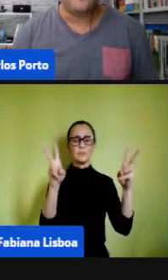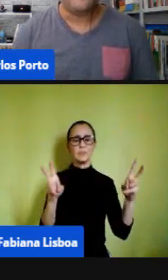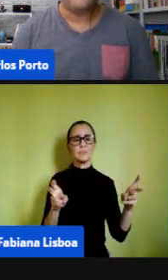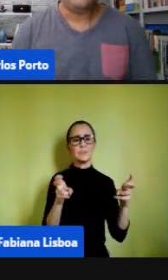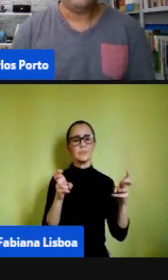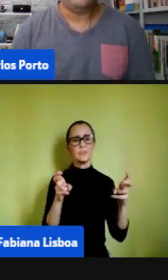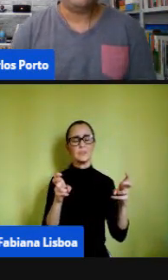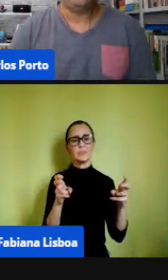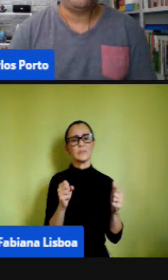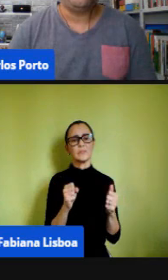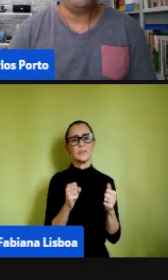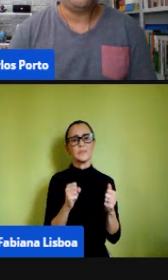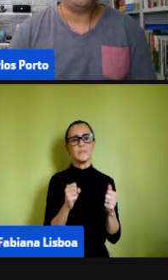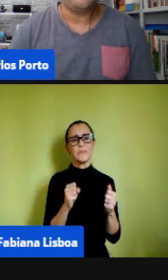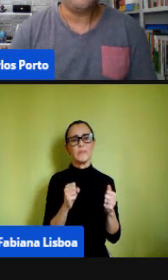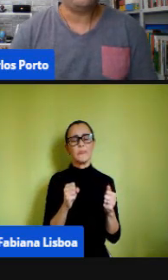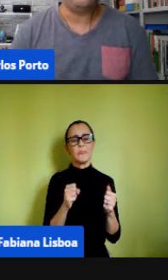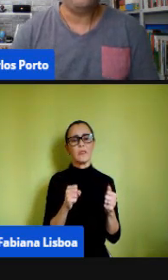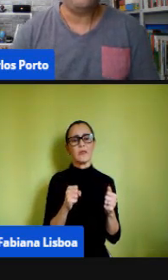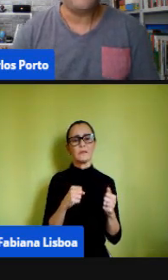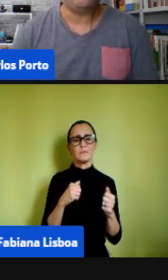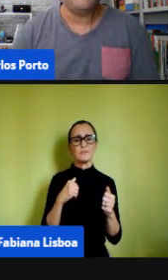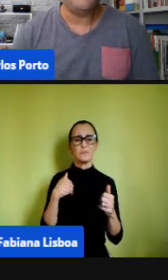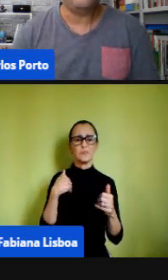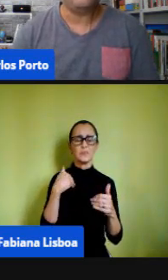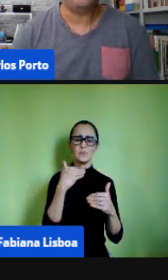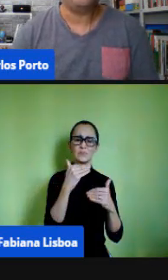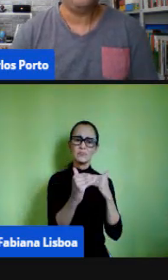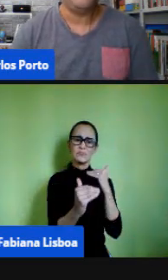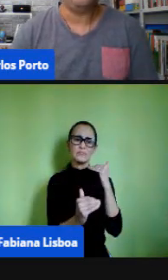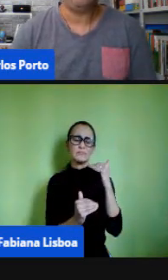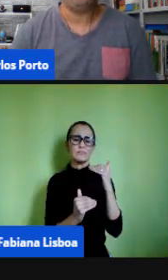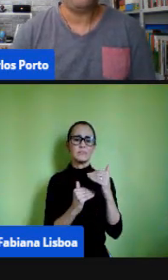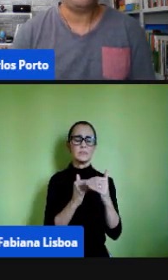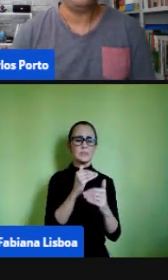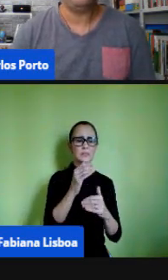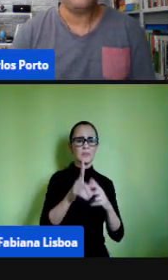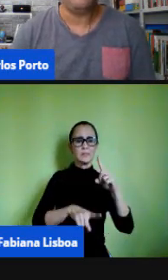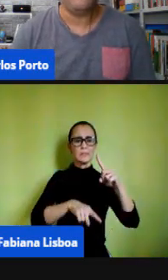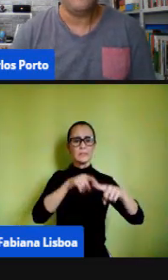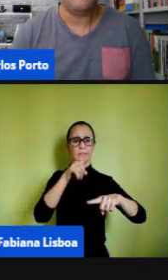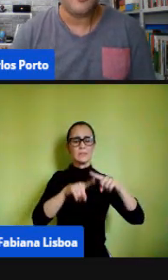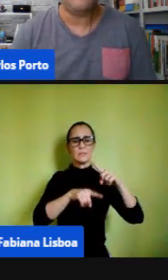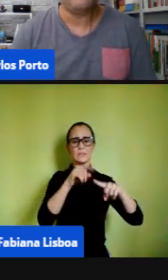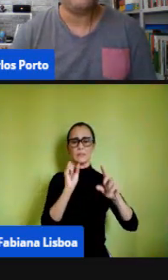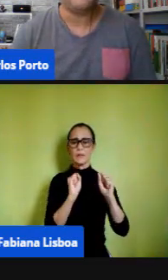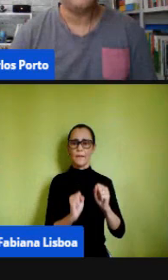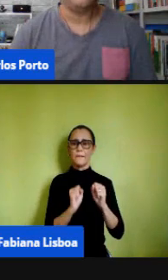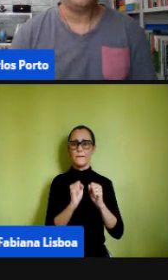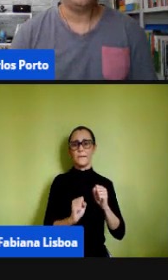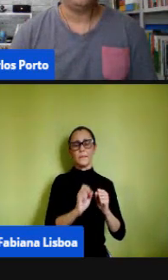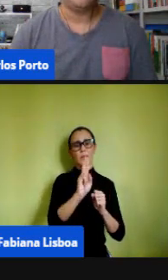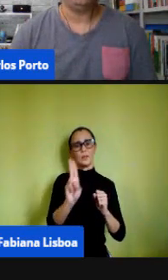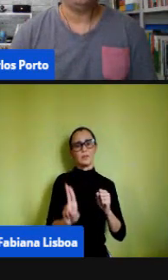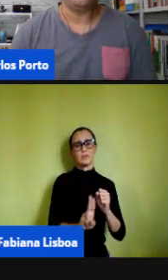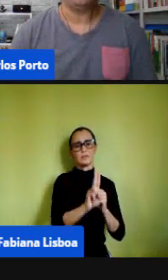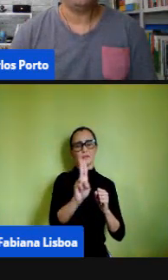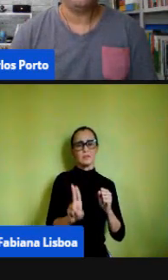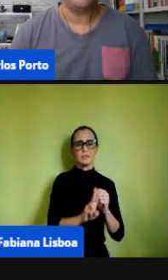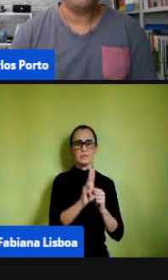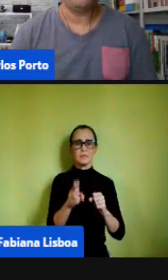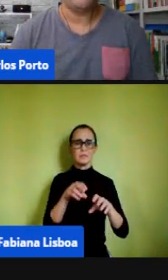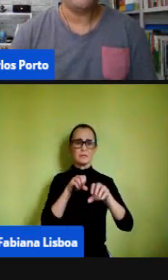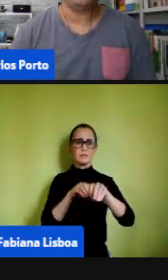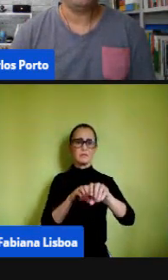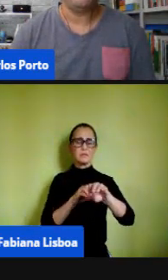abrange todo um processo de ferramentas, de instrumentos que podem ser utilizados na educação